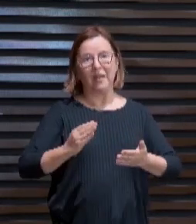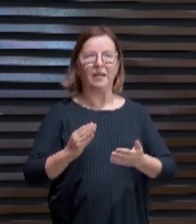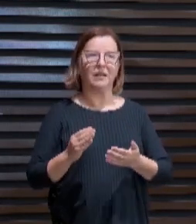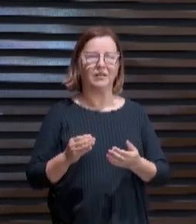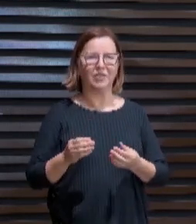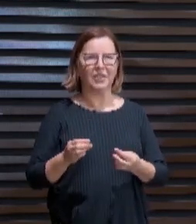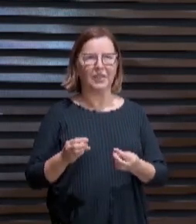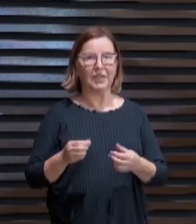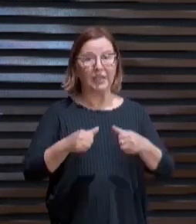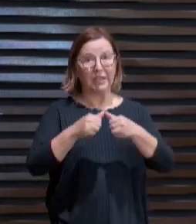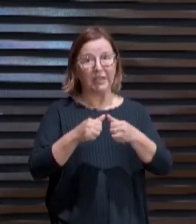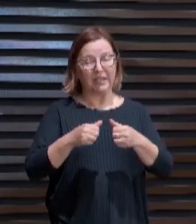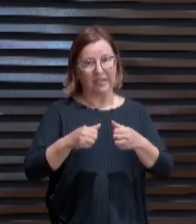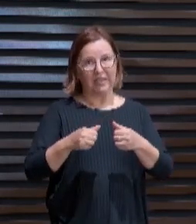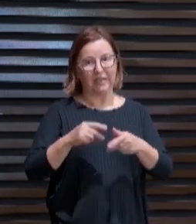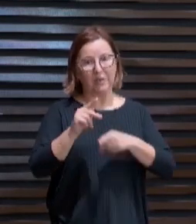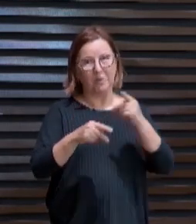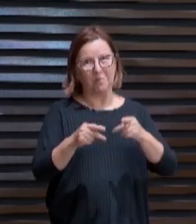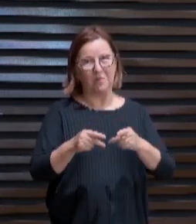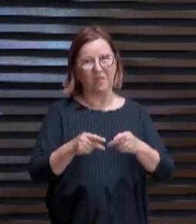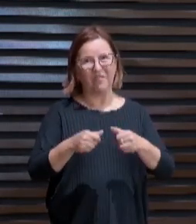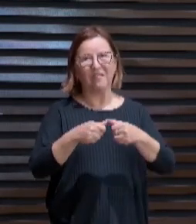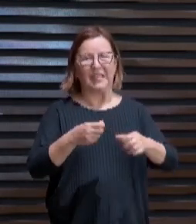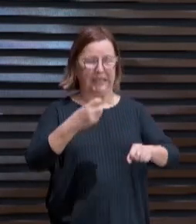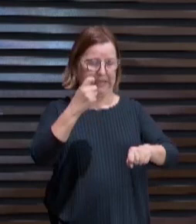empedernidos. Você sabe o que é empedernido?